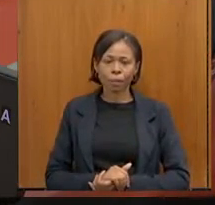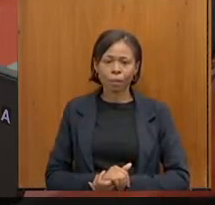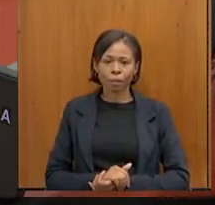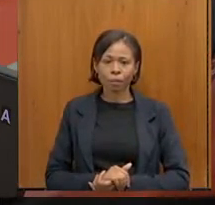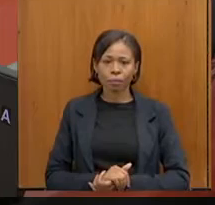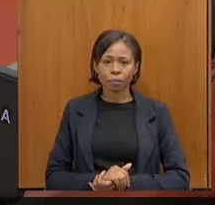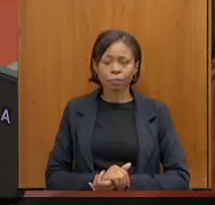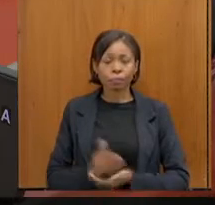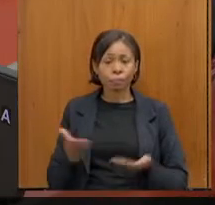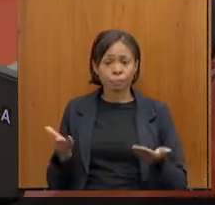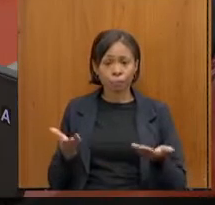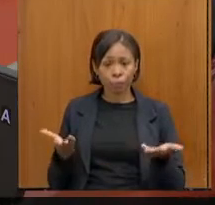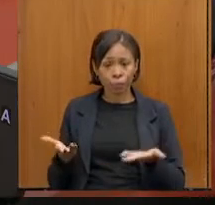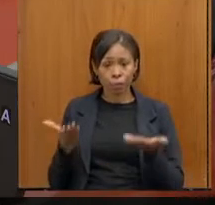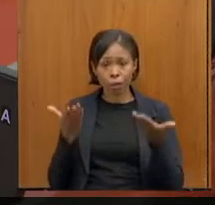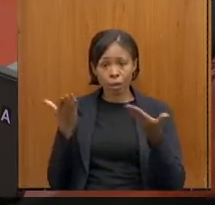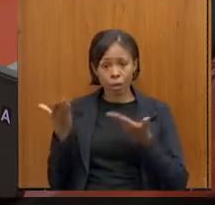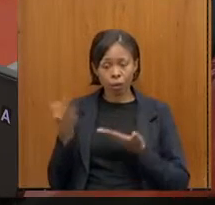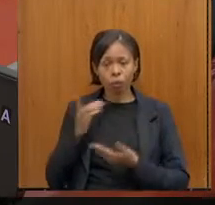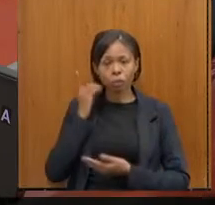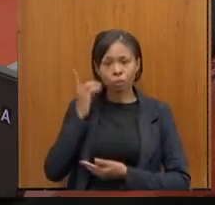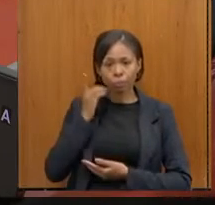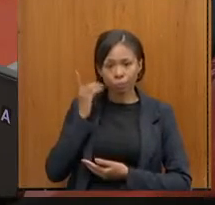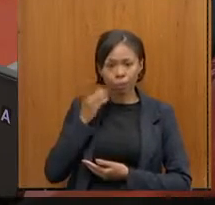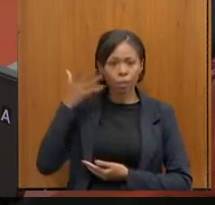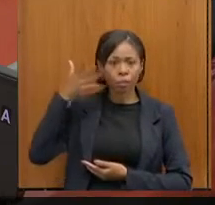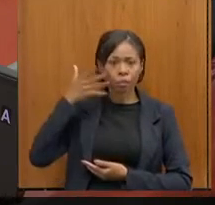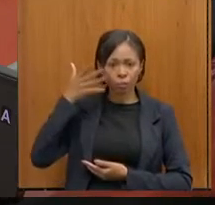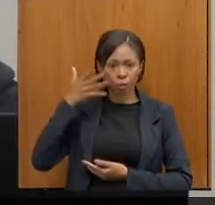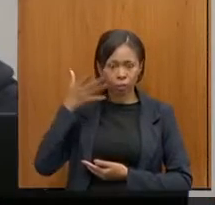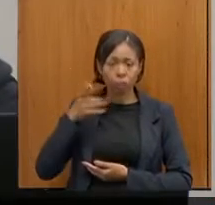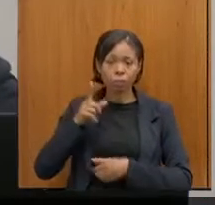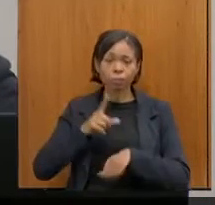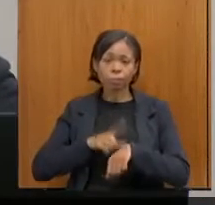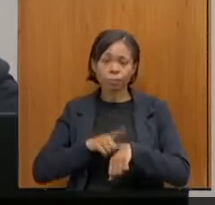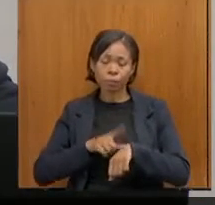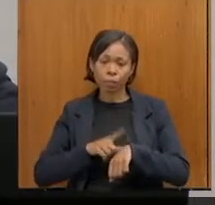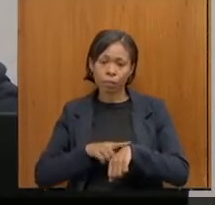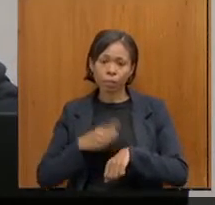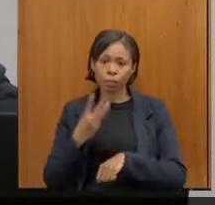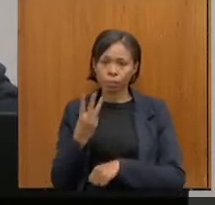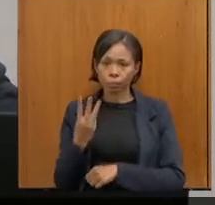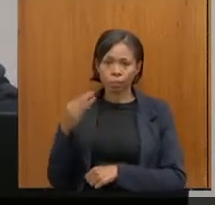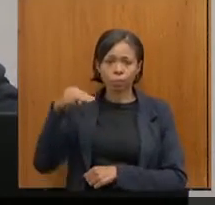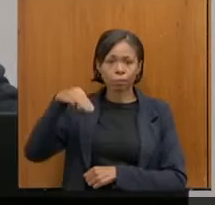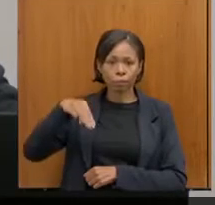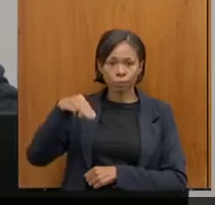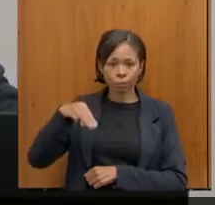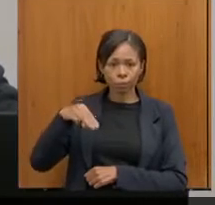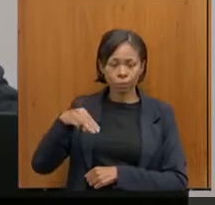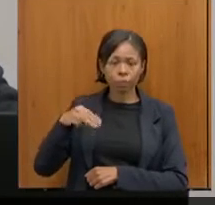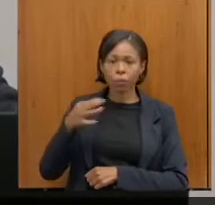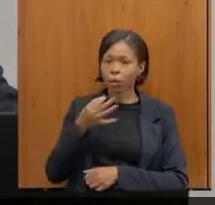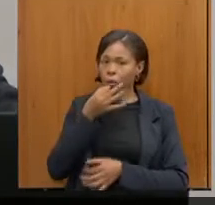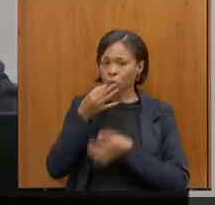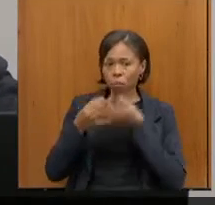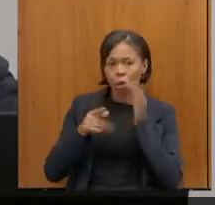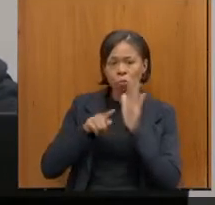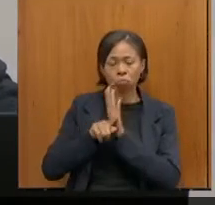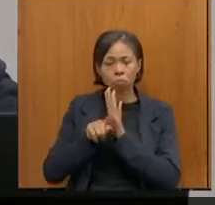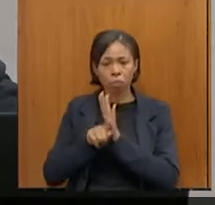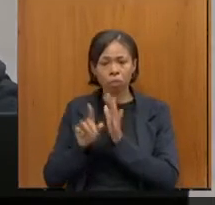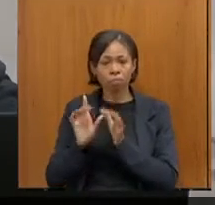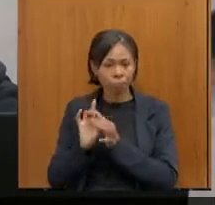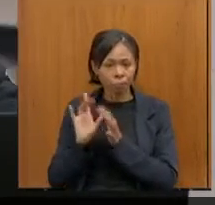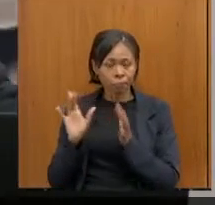a presidência passar a palavra as deputadas e os deputados inscritos que se foram por até 3 minutos para suas interpelações